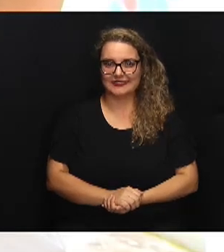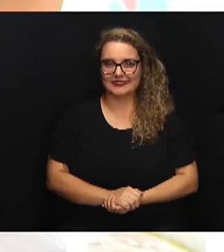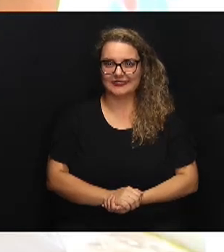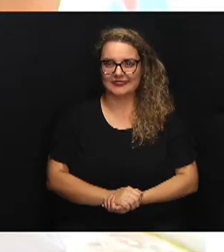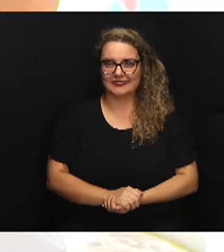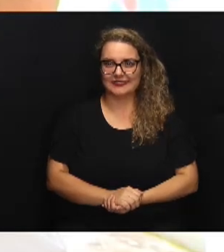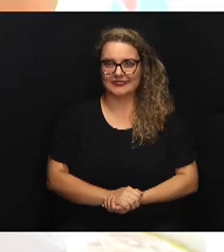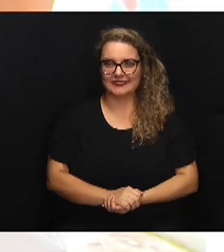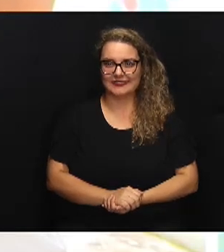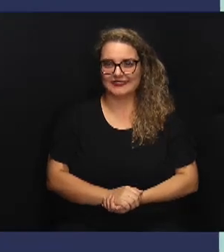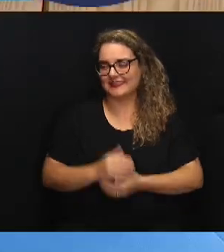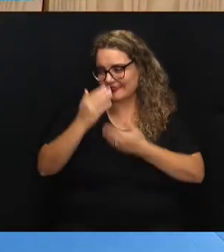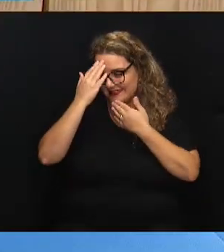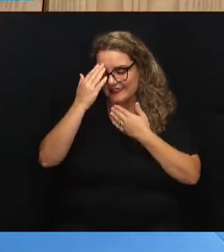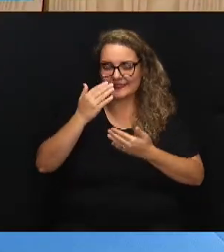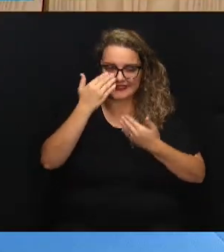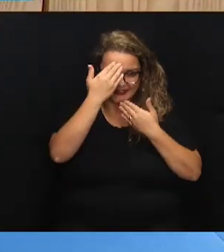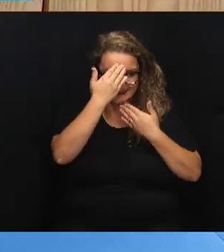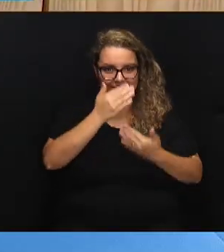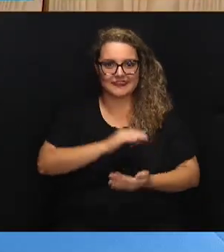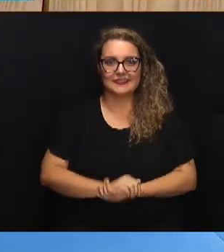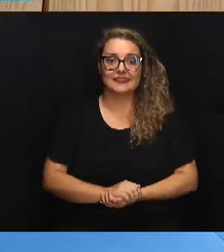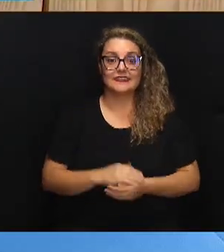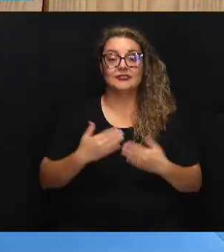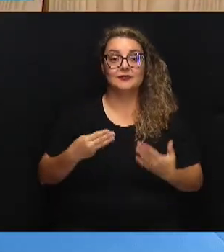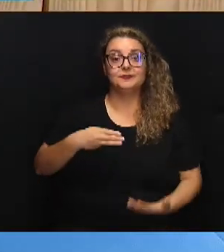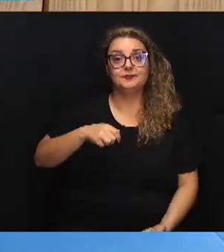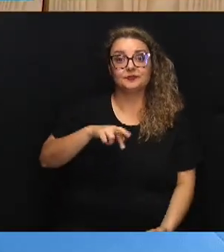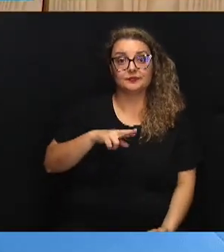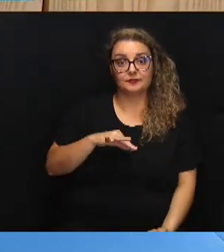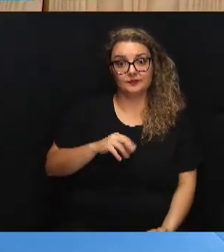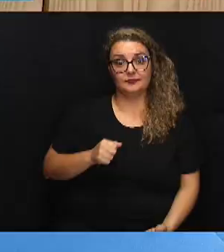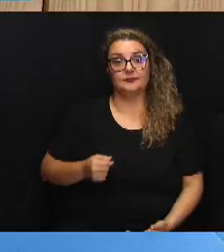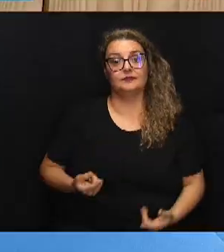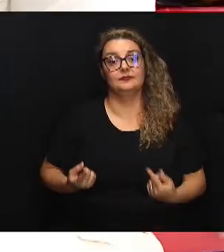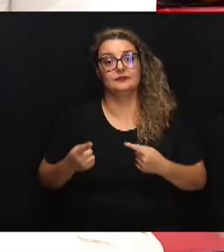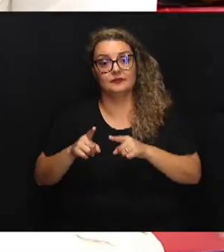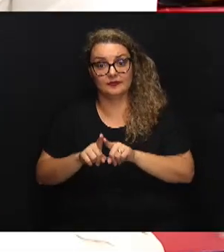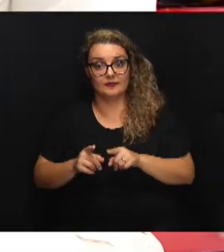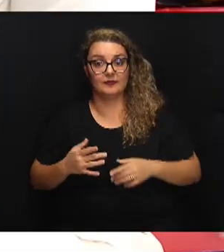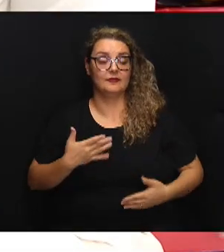Obrigada, Ingrid. Obrigada. Então, Márcia, essas parcerias, esse